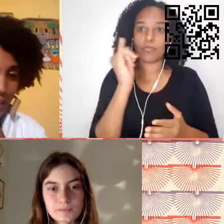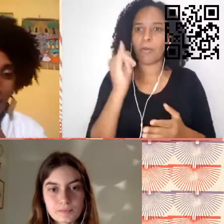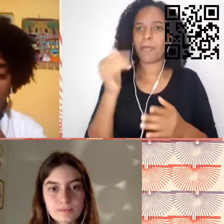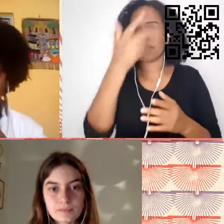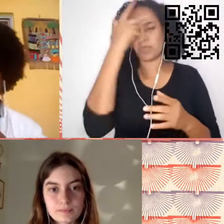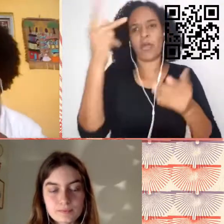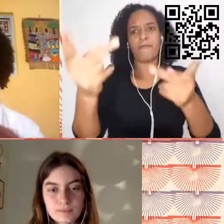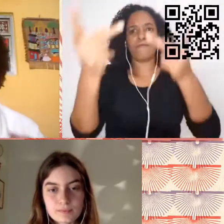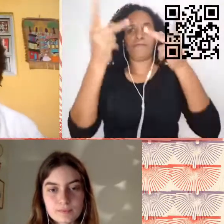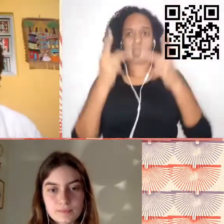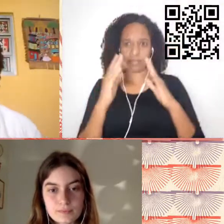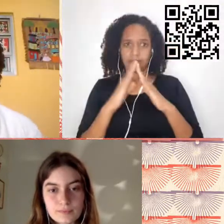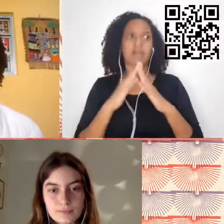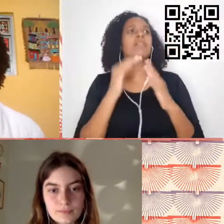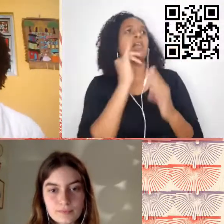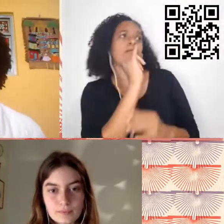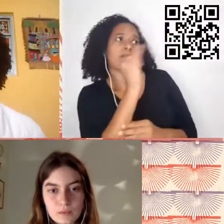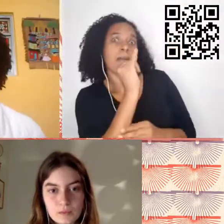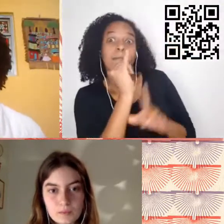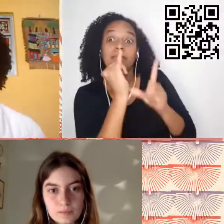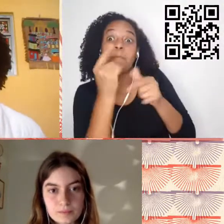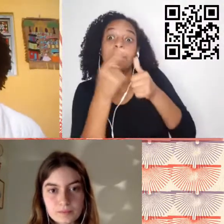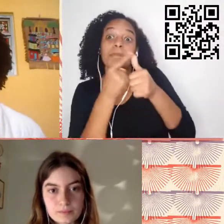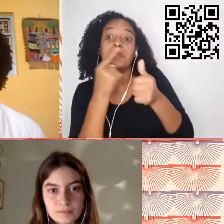visitavam a casa dela, que é...